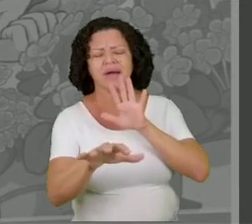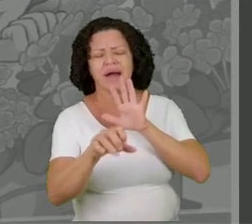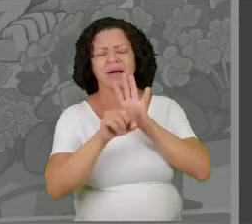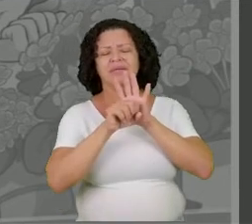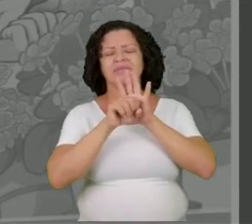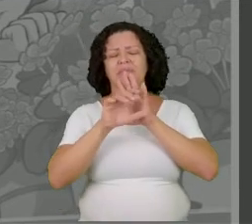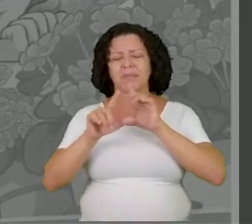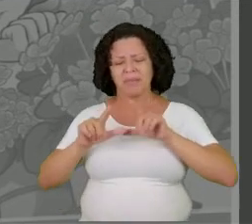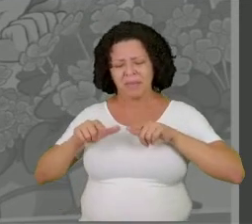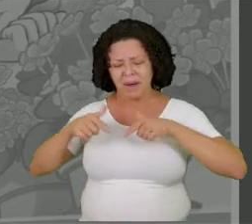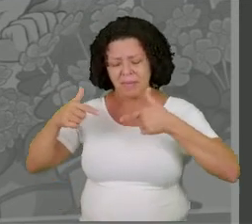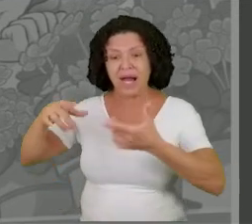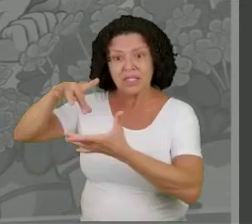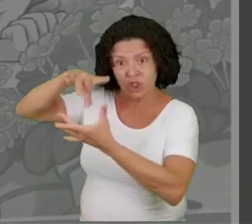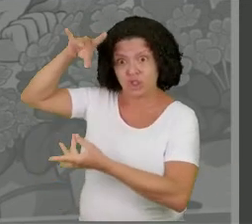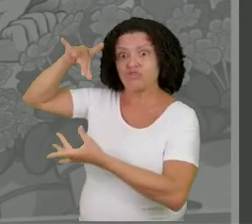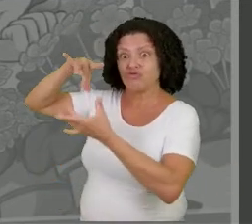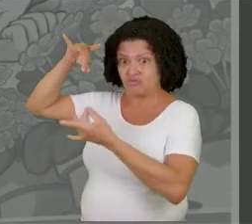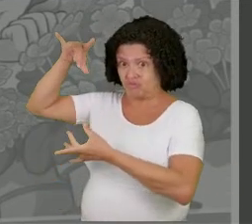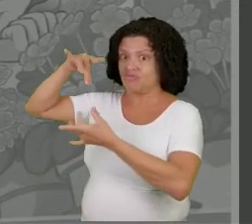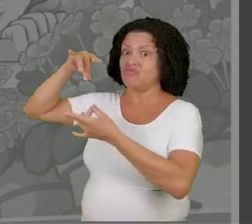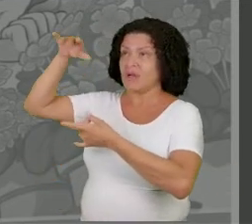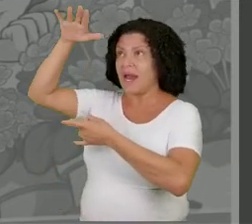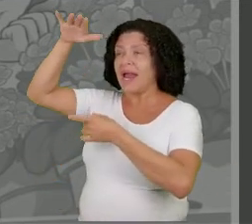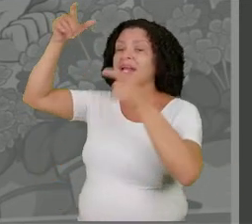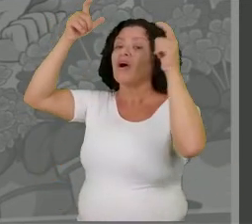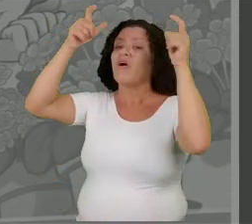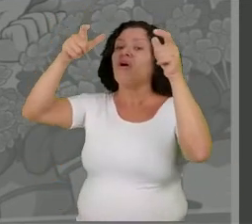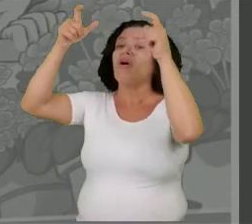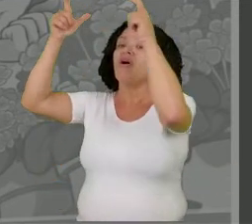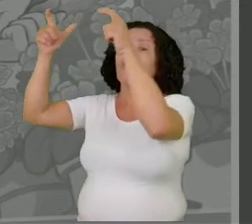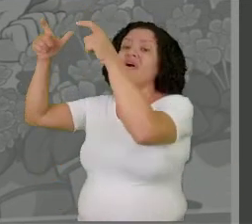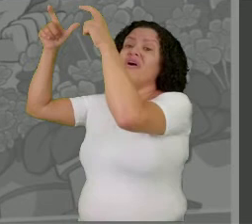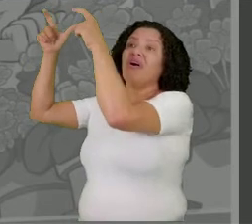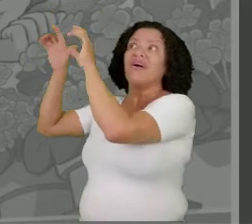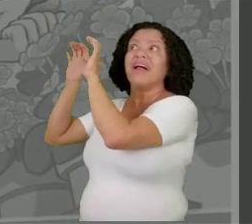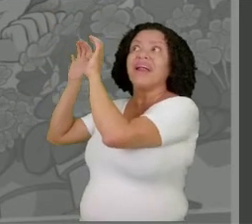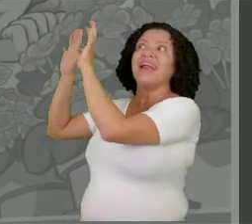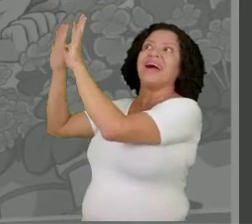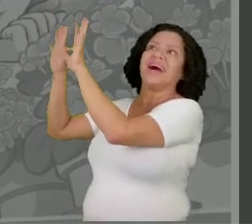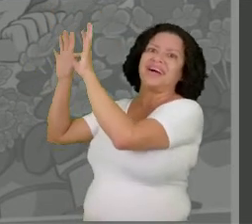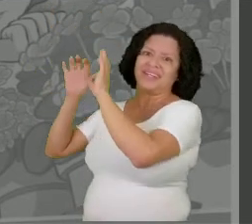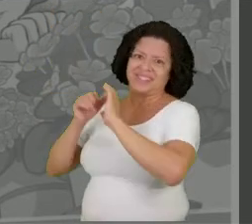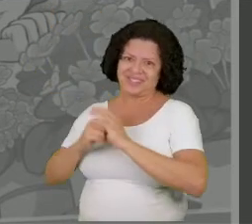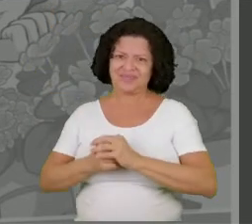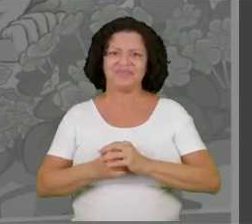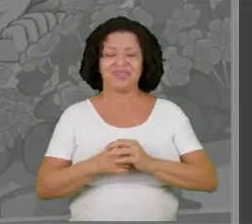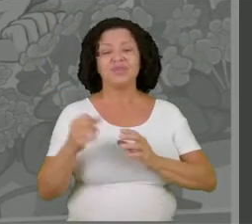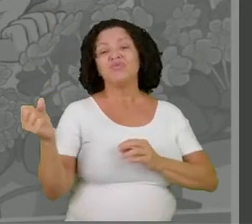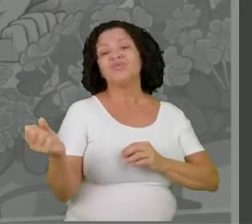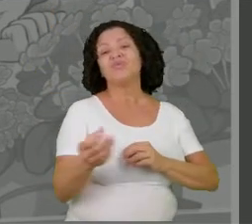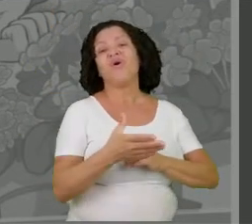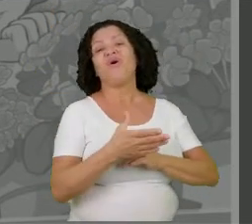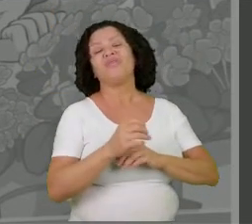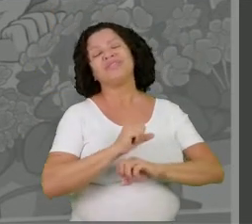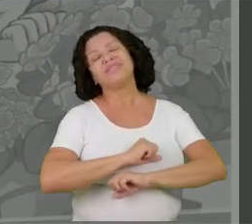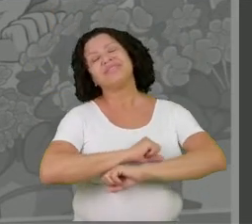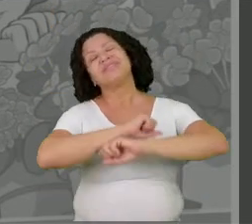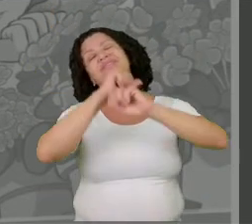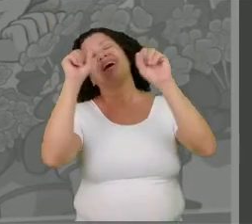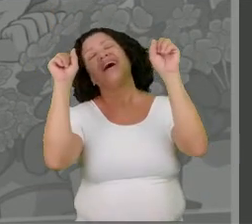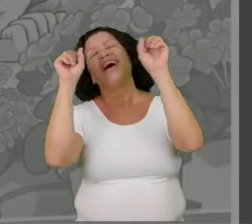passes espíritas aplicados por trabalhadores da espiritualidade lá nessas colônias. Enfim,